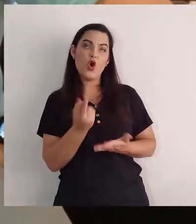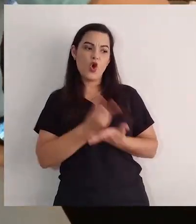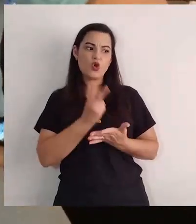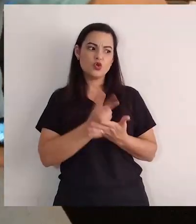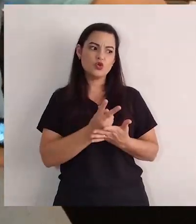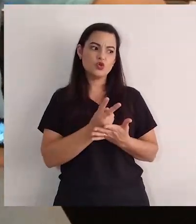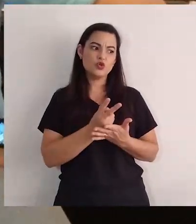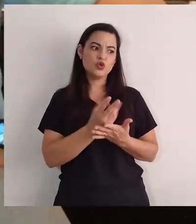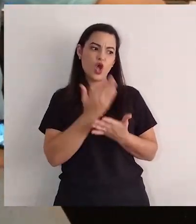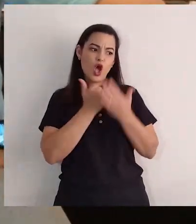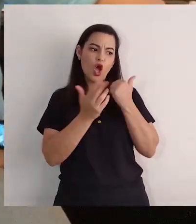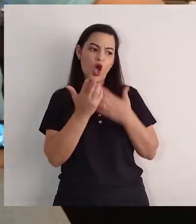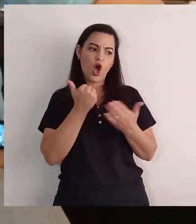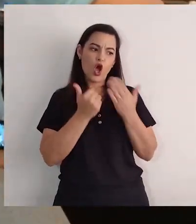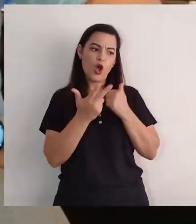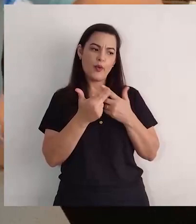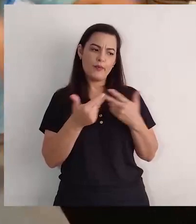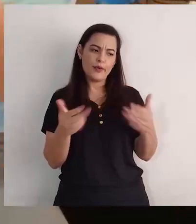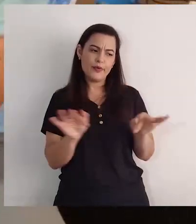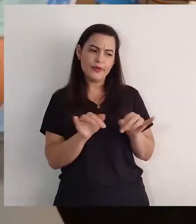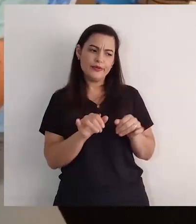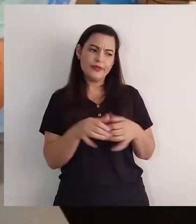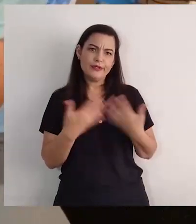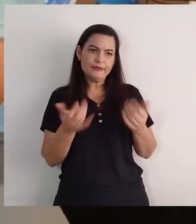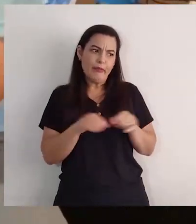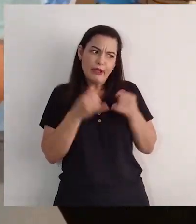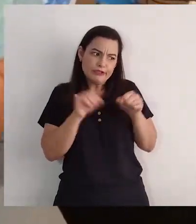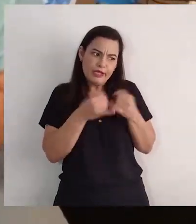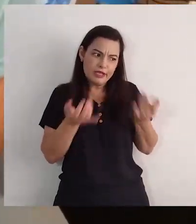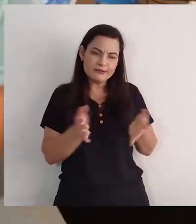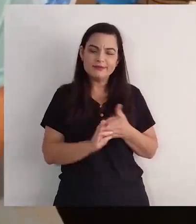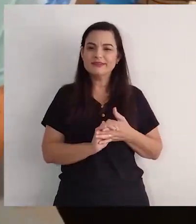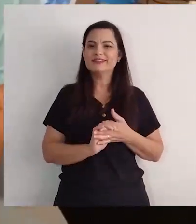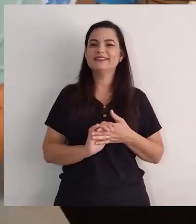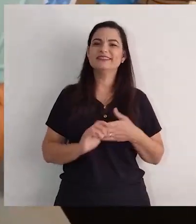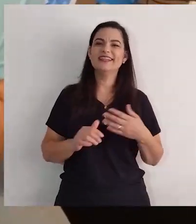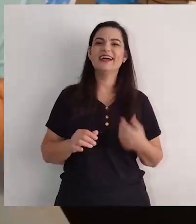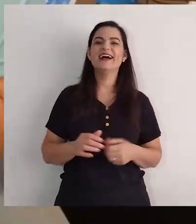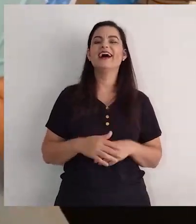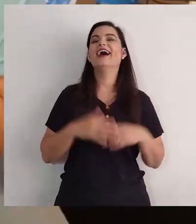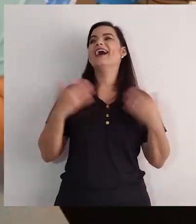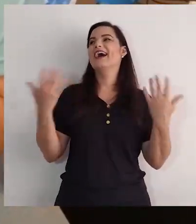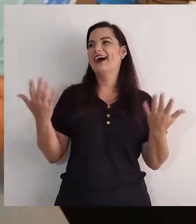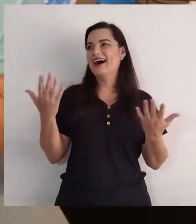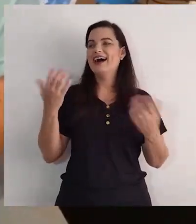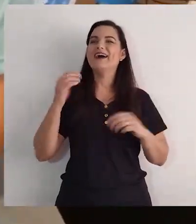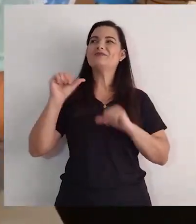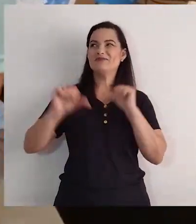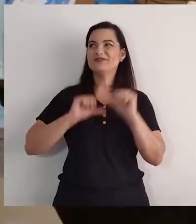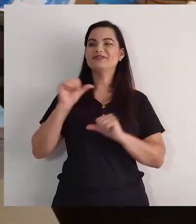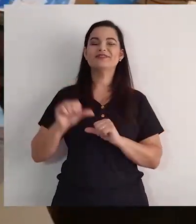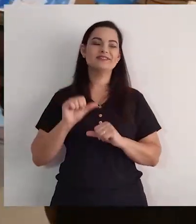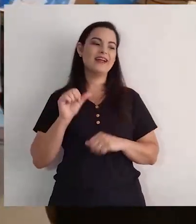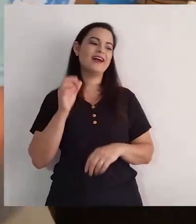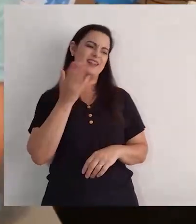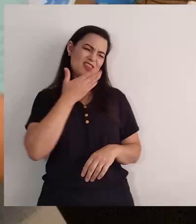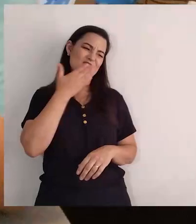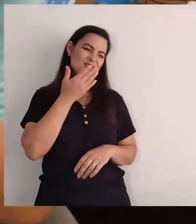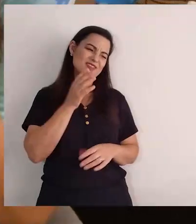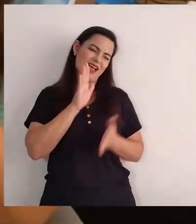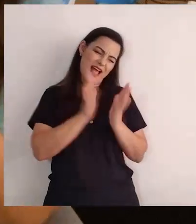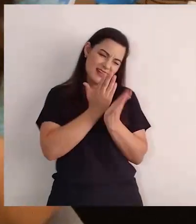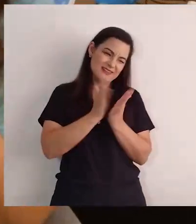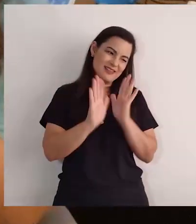muita besteira? Mudou. Mudou um pouquinho. Mudou. Mas comer um docinho é bom de vez em quando, não é?